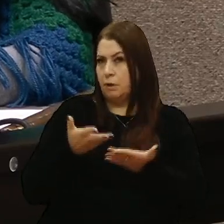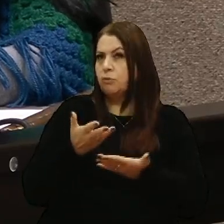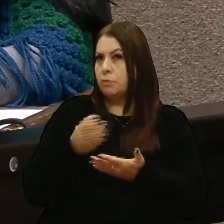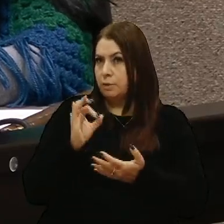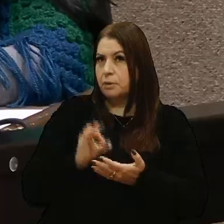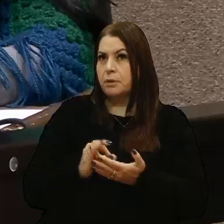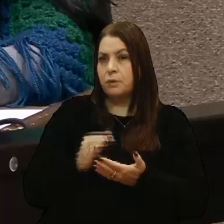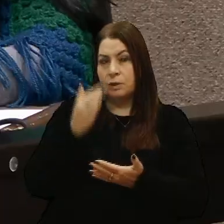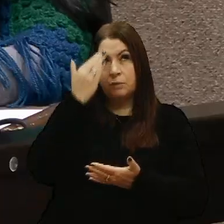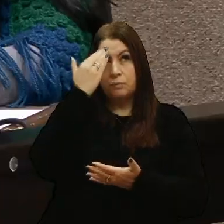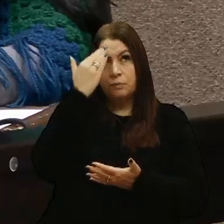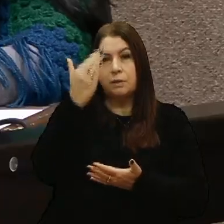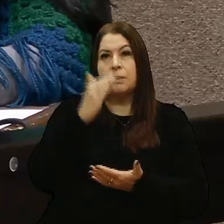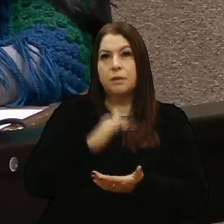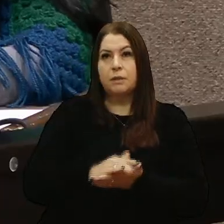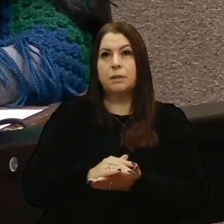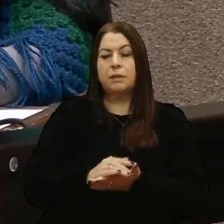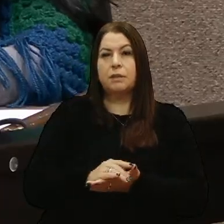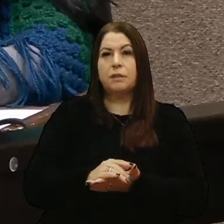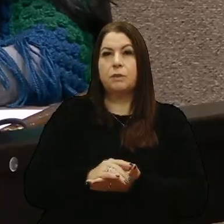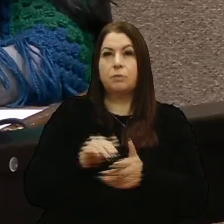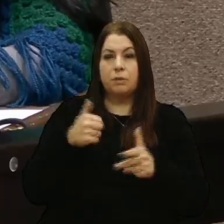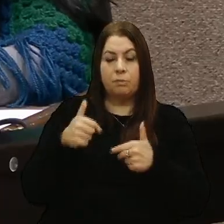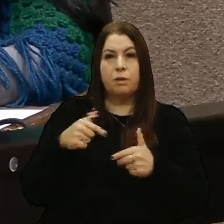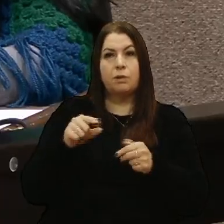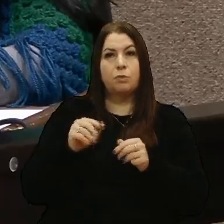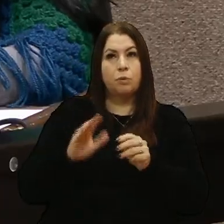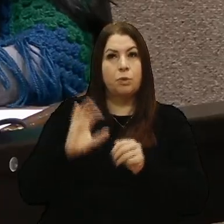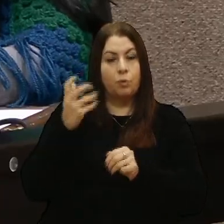e aqui o nosso agradecimento aos serviços que estão